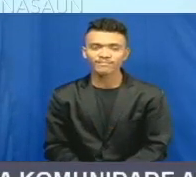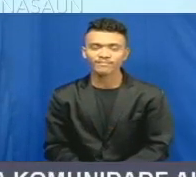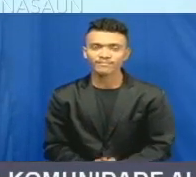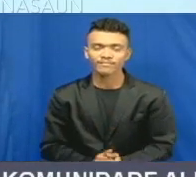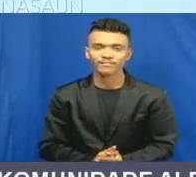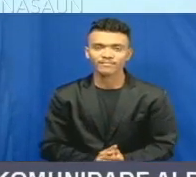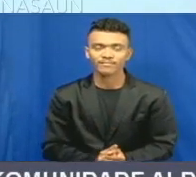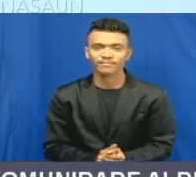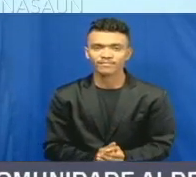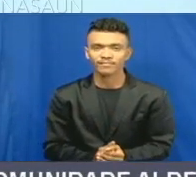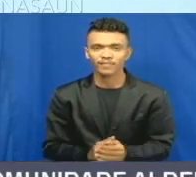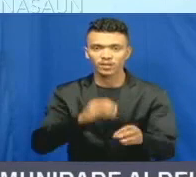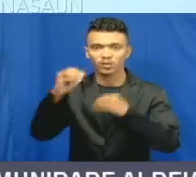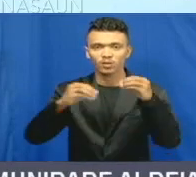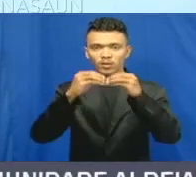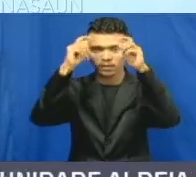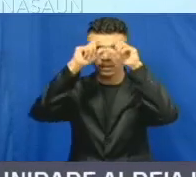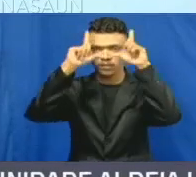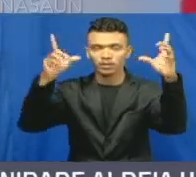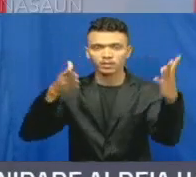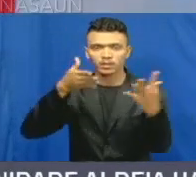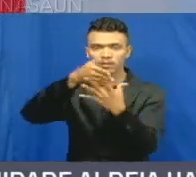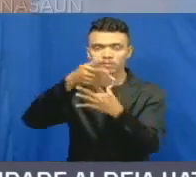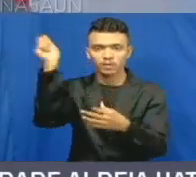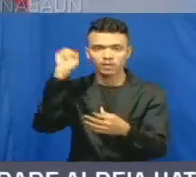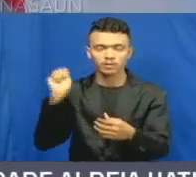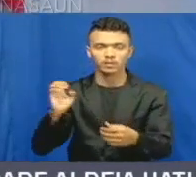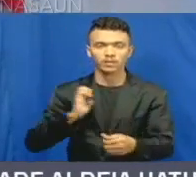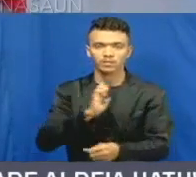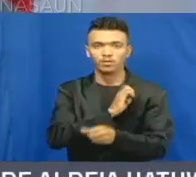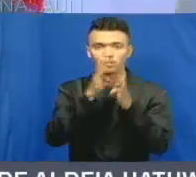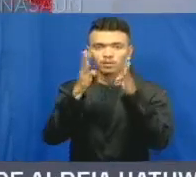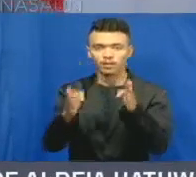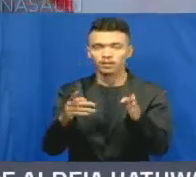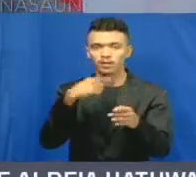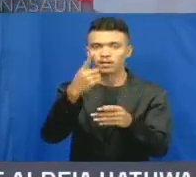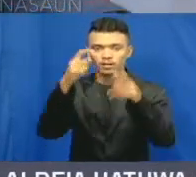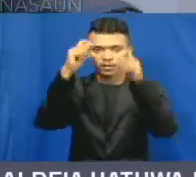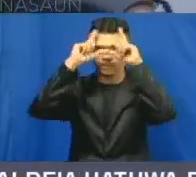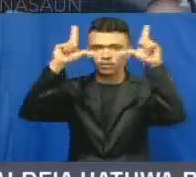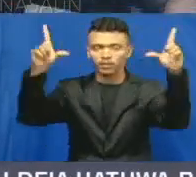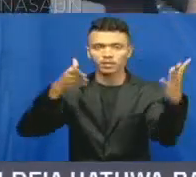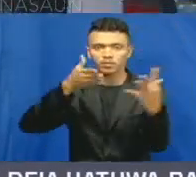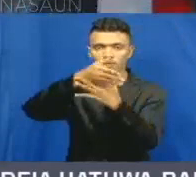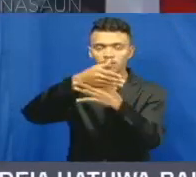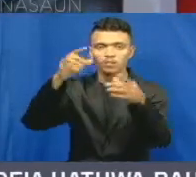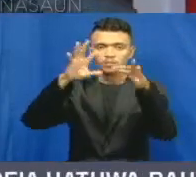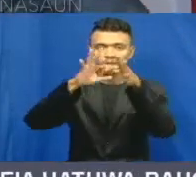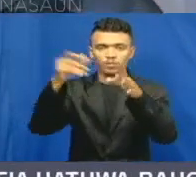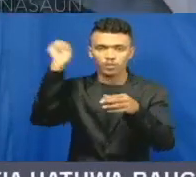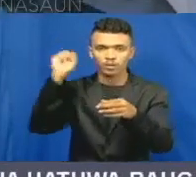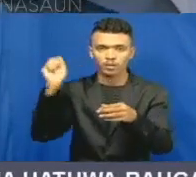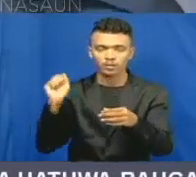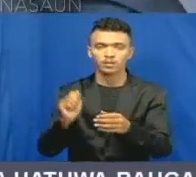to ASEAN. Con ba Timor-Leste ne adesão ba ASEAN, diplomata ne informa, Timor-Leste atu tama ba membro ASEAN neto ona